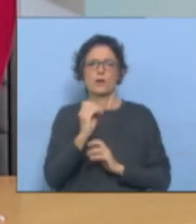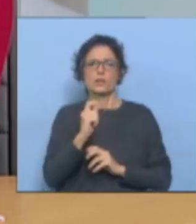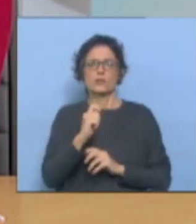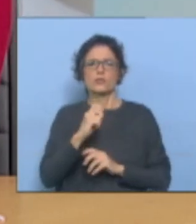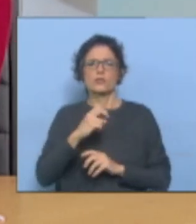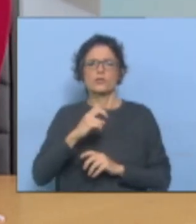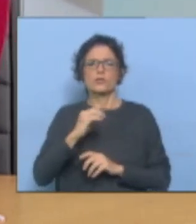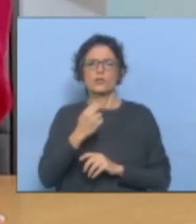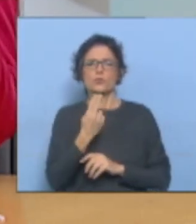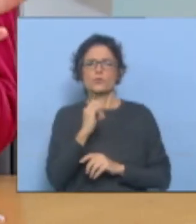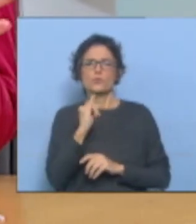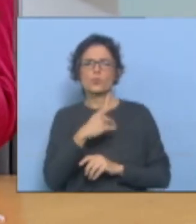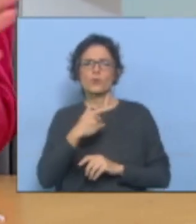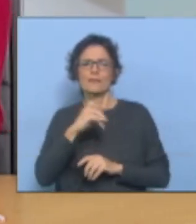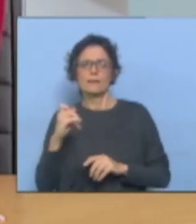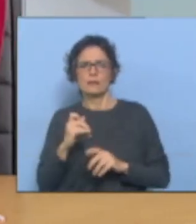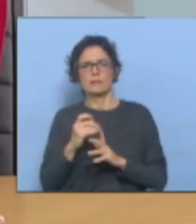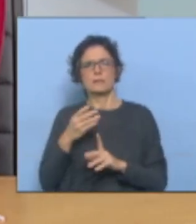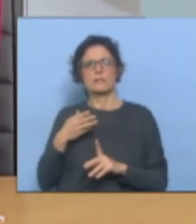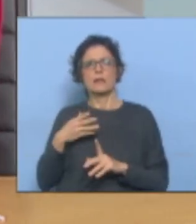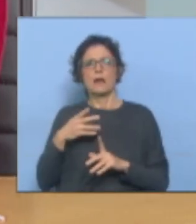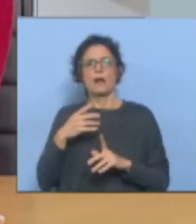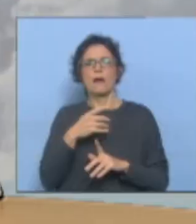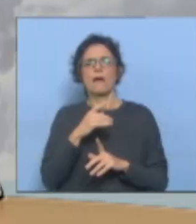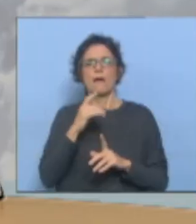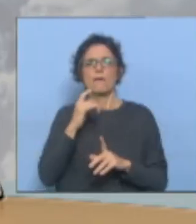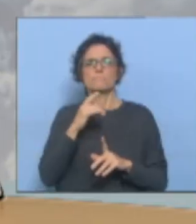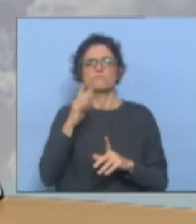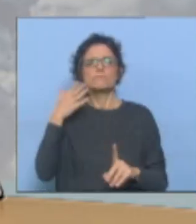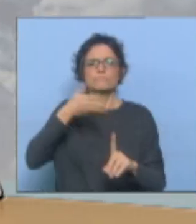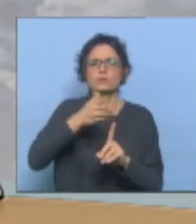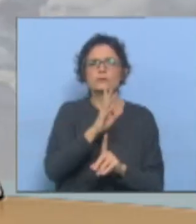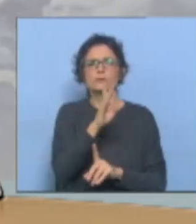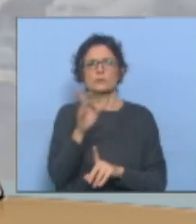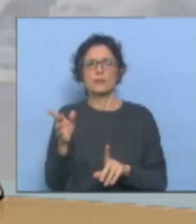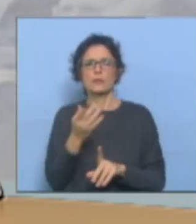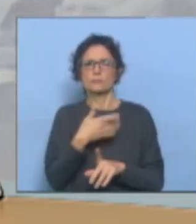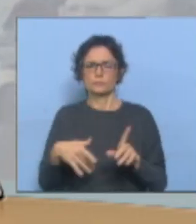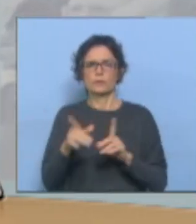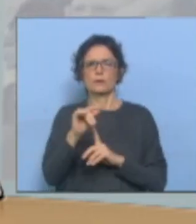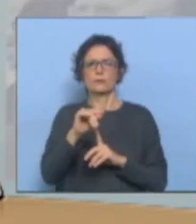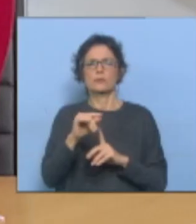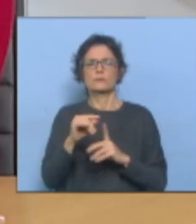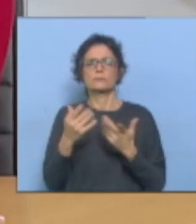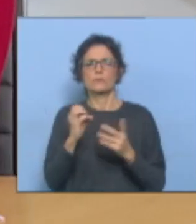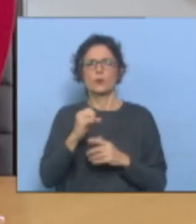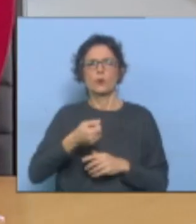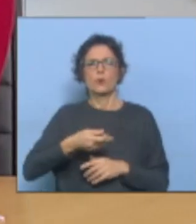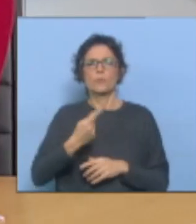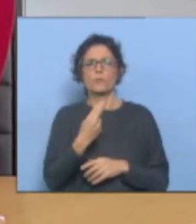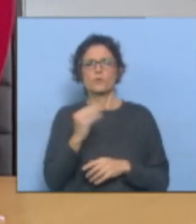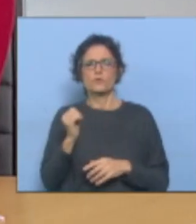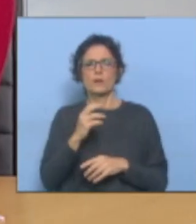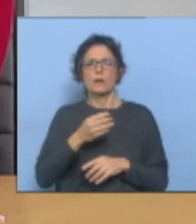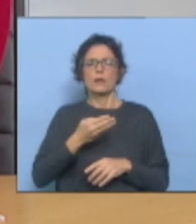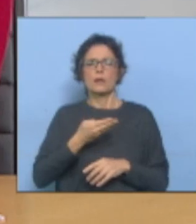espiritanos, Opus Dei, portanto, todas as... A condição é ser universitário, não é pertencer a nenhum movimento. Tem que ser jovens, tem que ser jovens. E depois